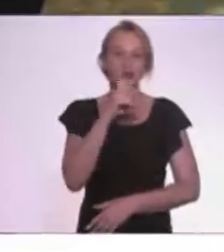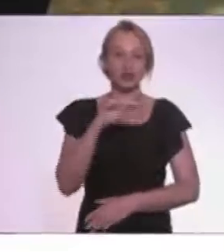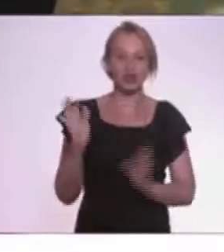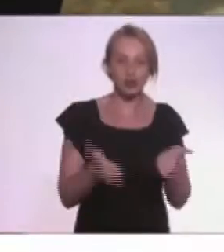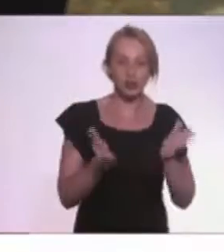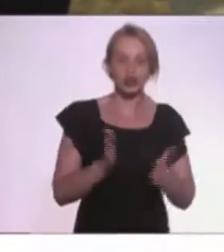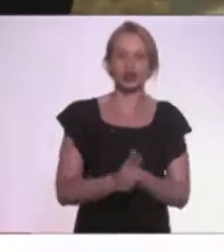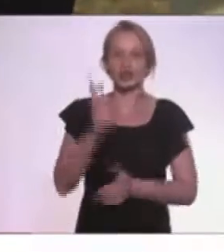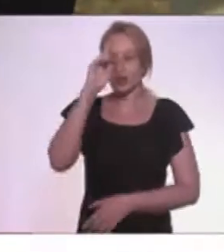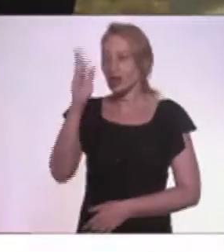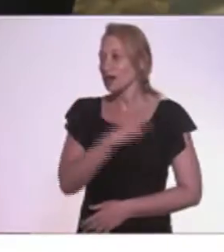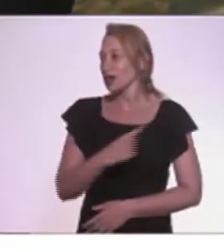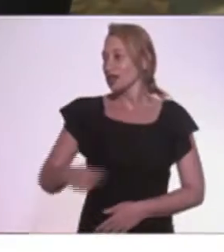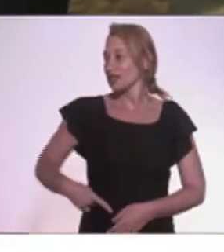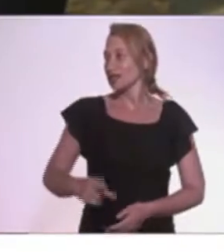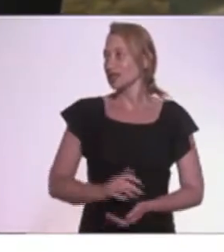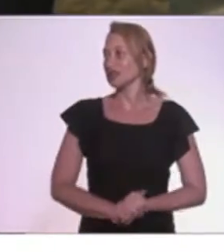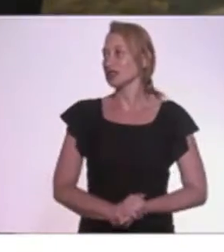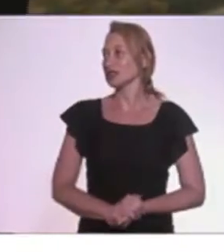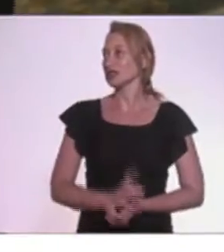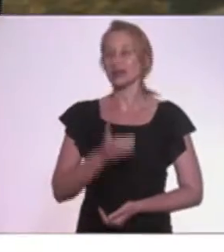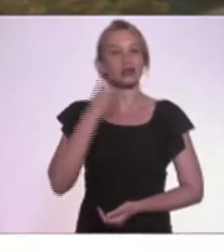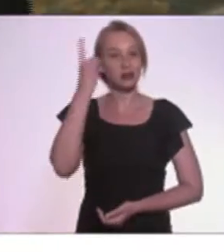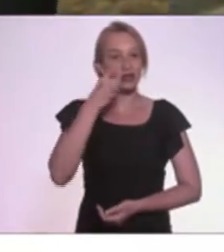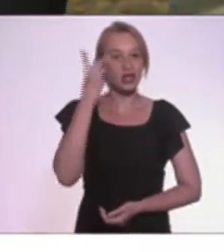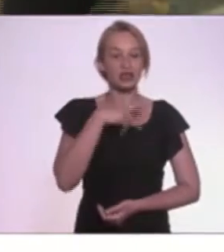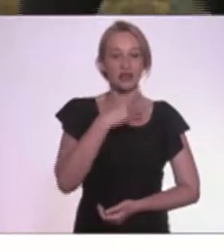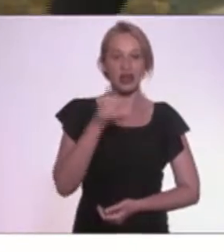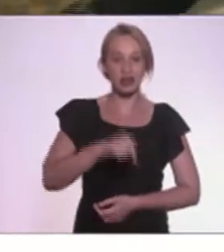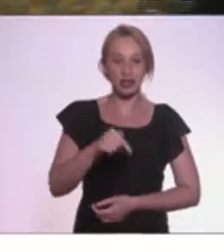Senhor presidente, os deputados que me antecederam aqui